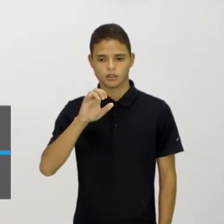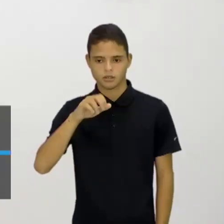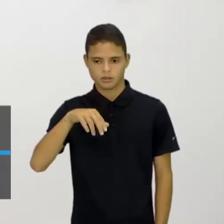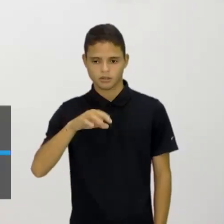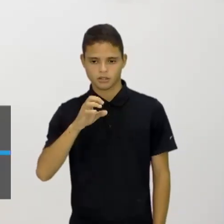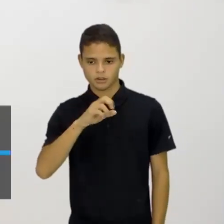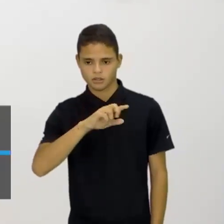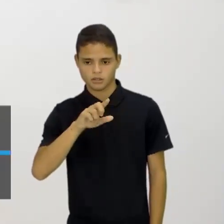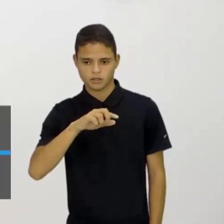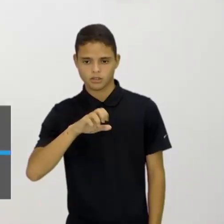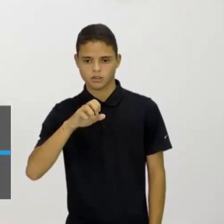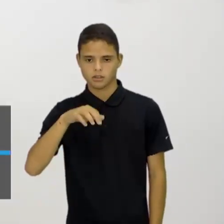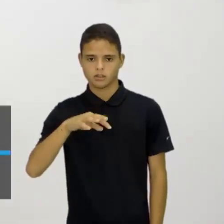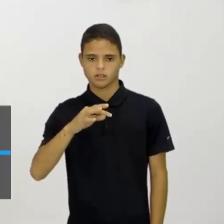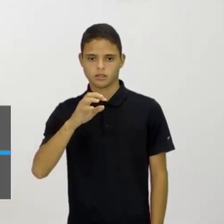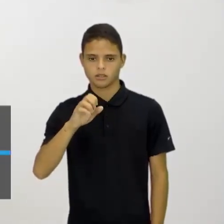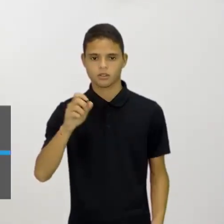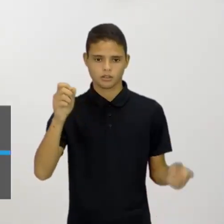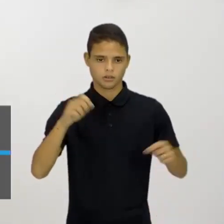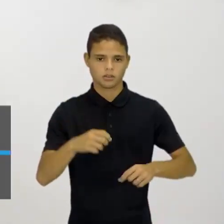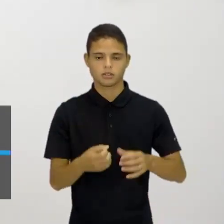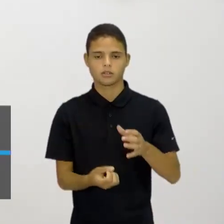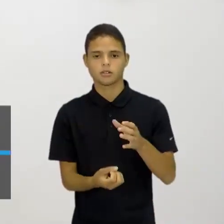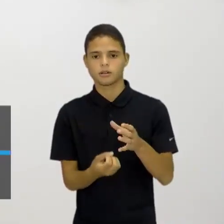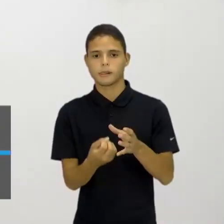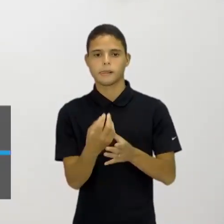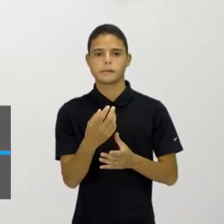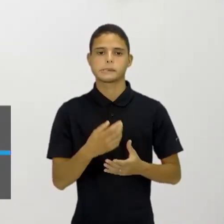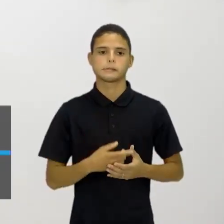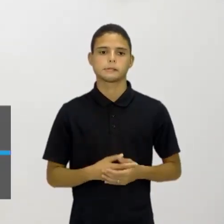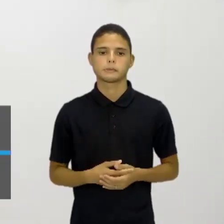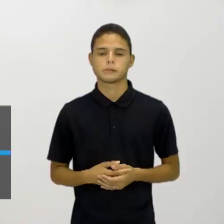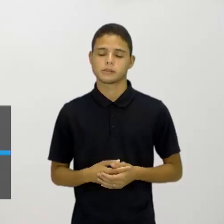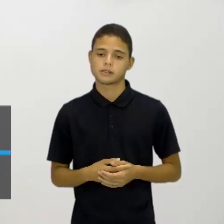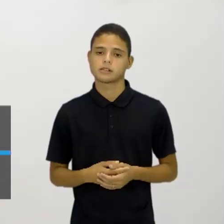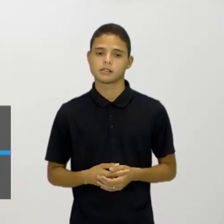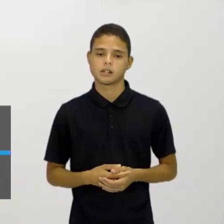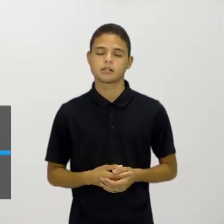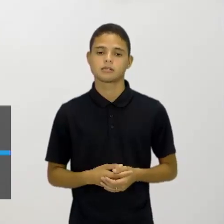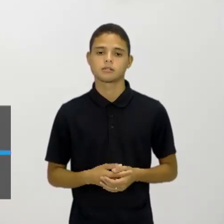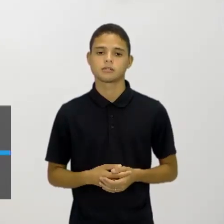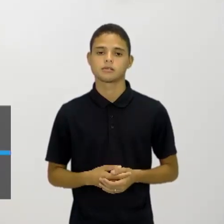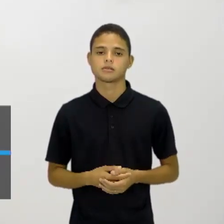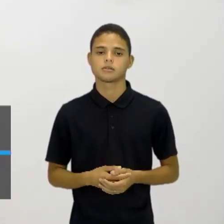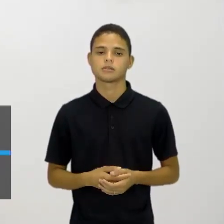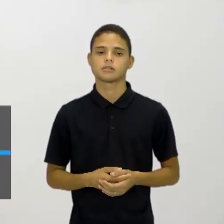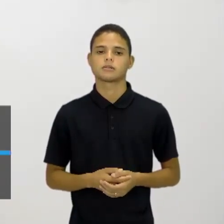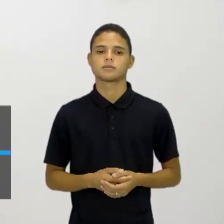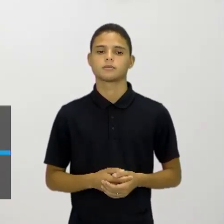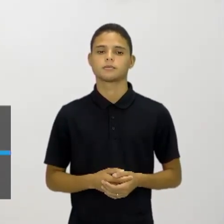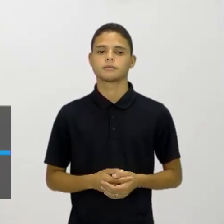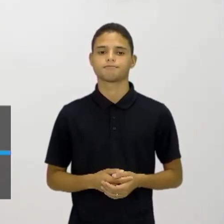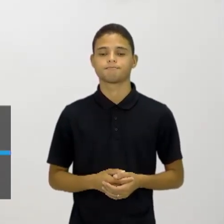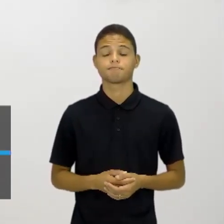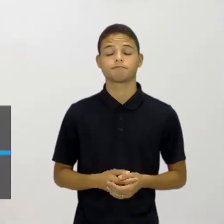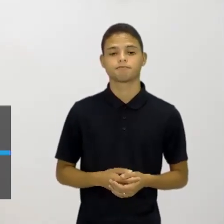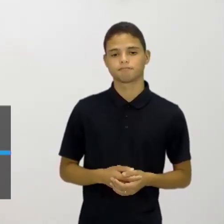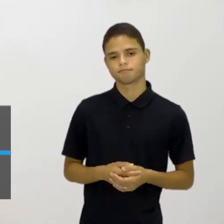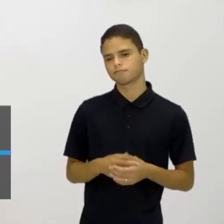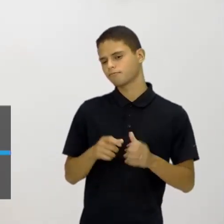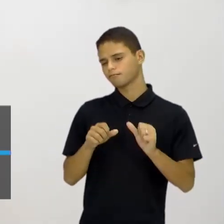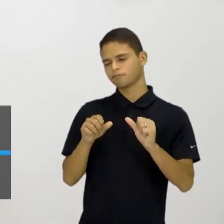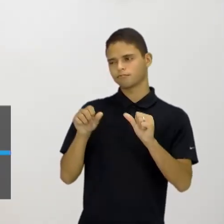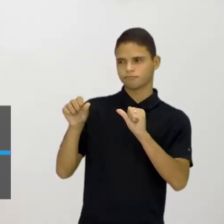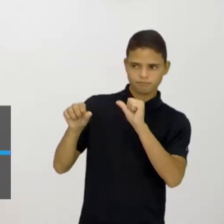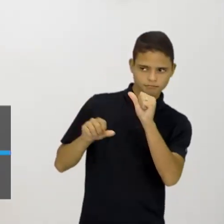atmosféricas podem criar ali uma situação de na verdade de distorção